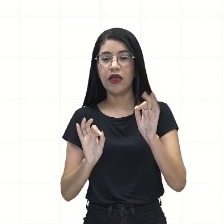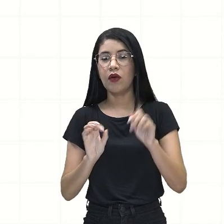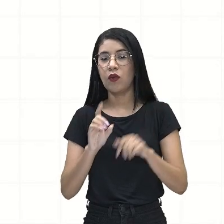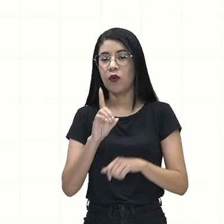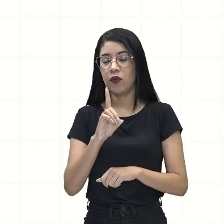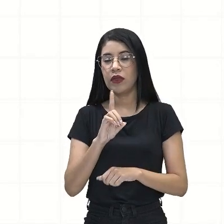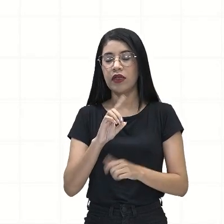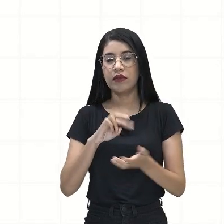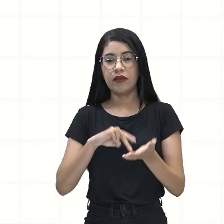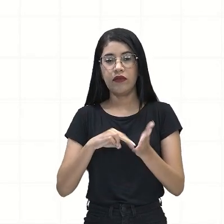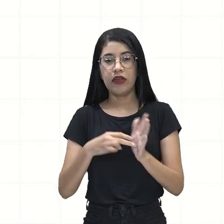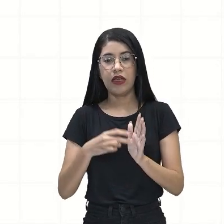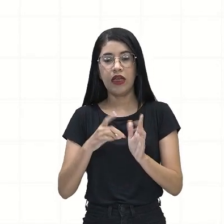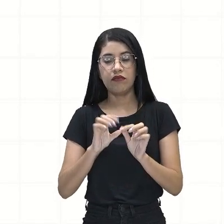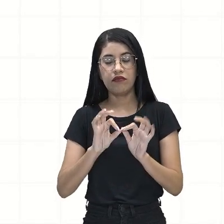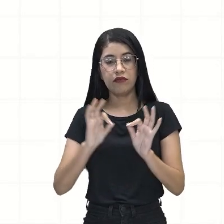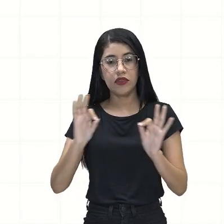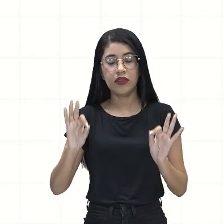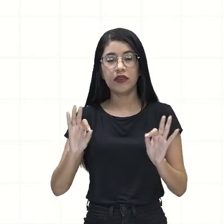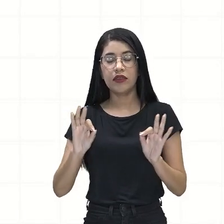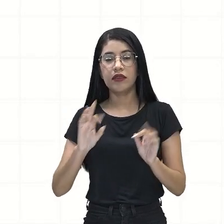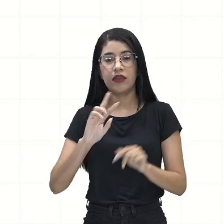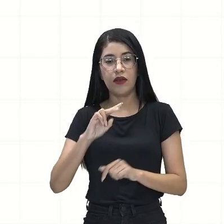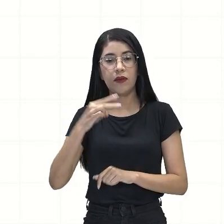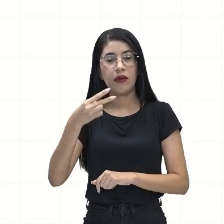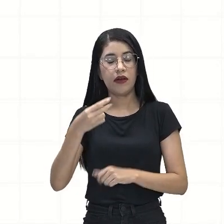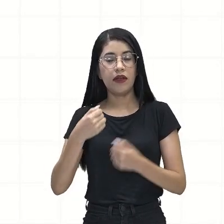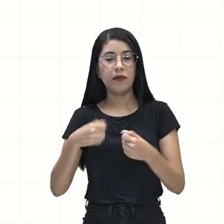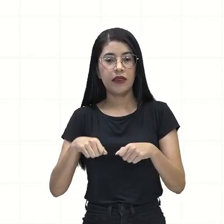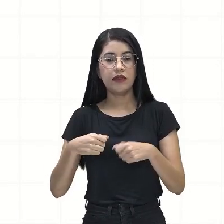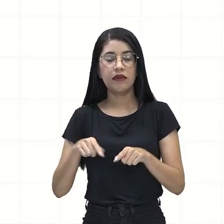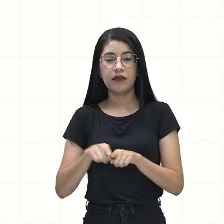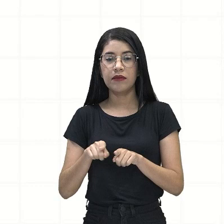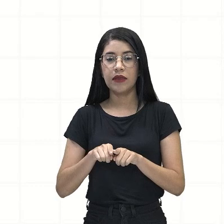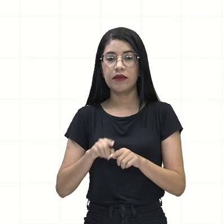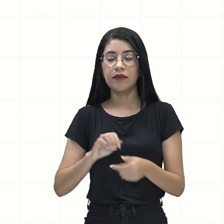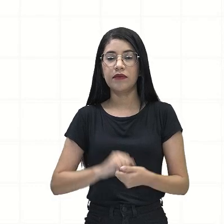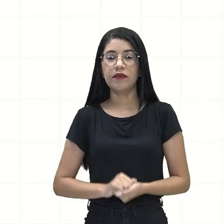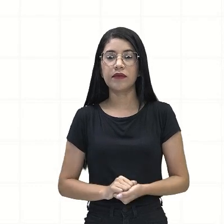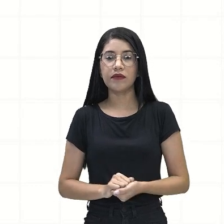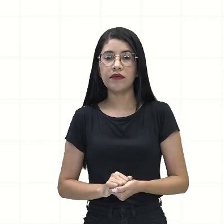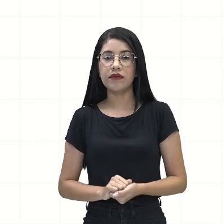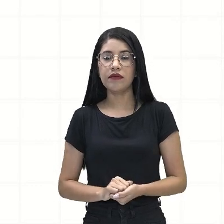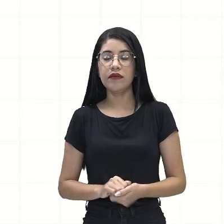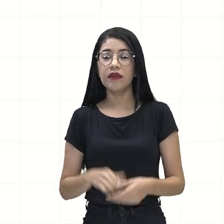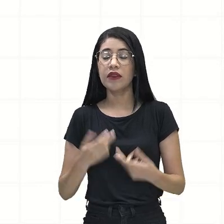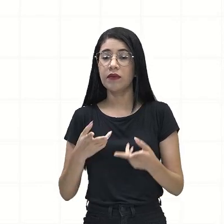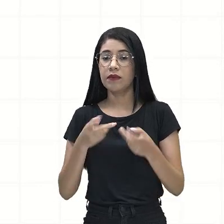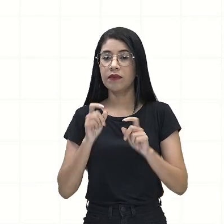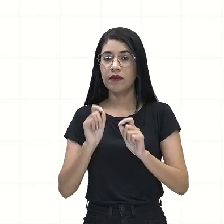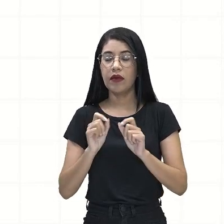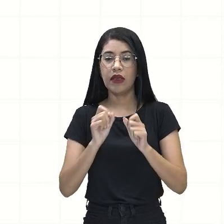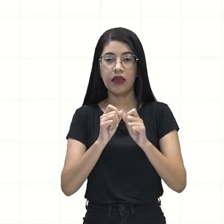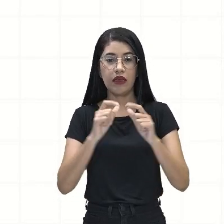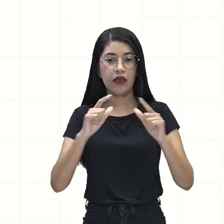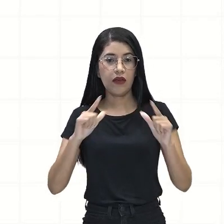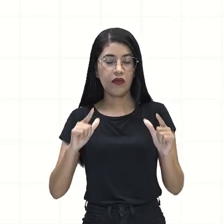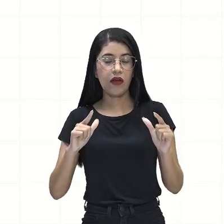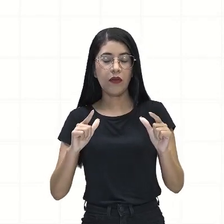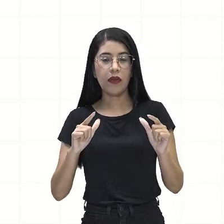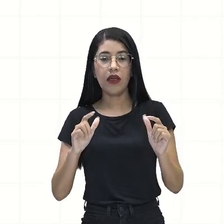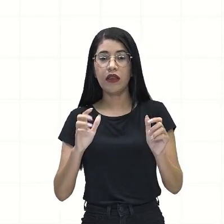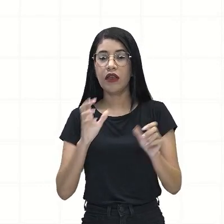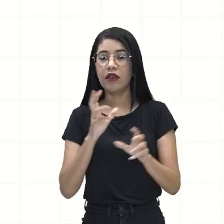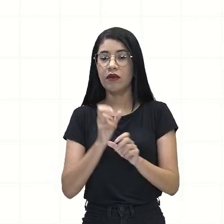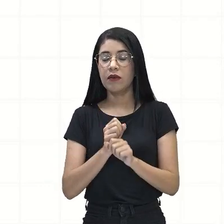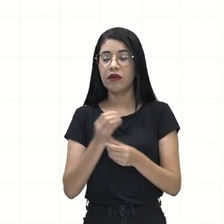no início, ela também vai ser elevada ao quadrado. Então, vejam que aqui nessa fórmula, a gente está